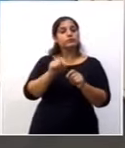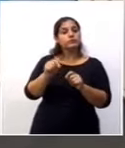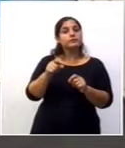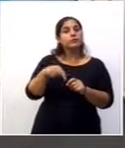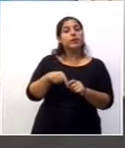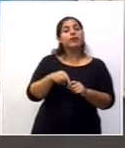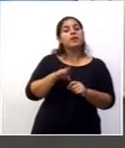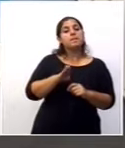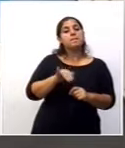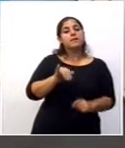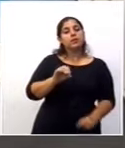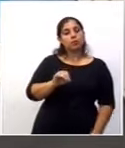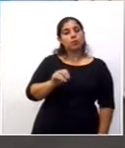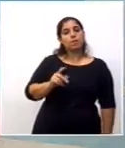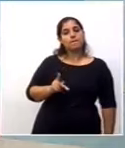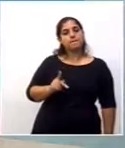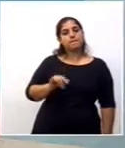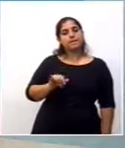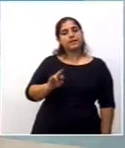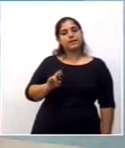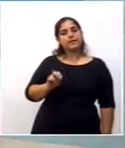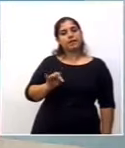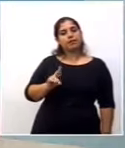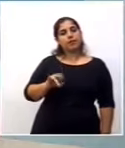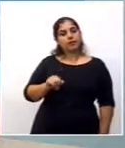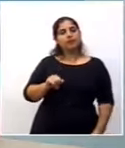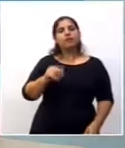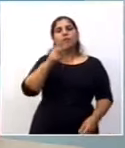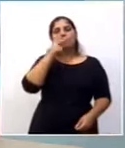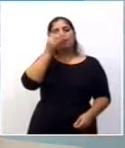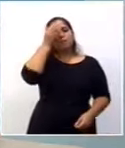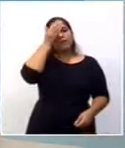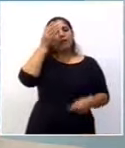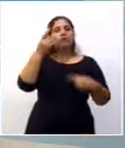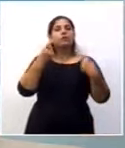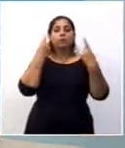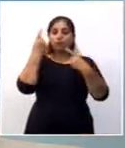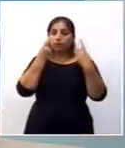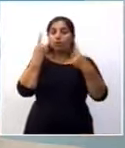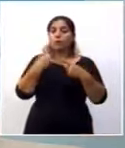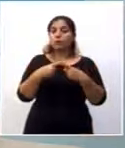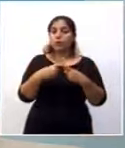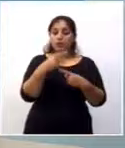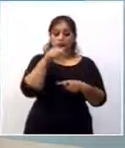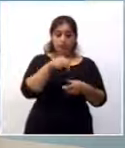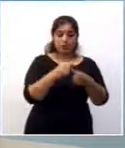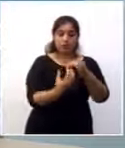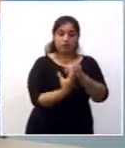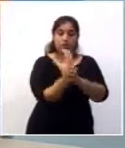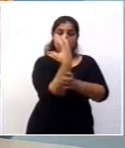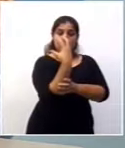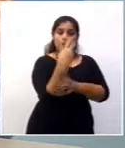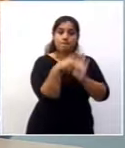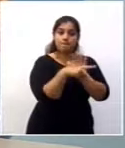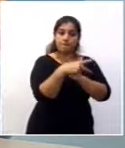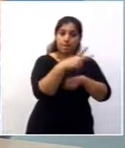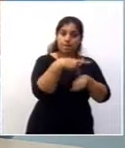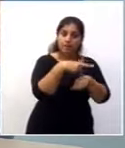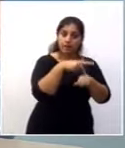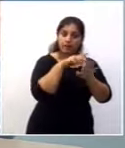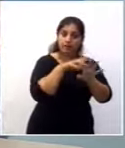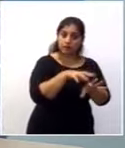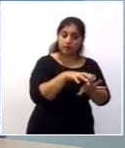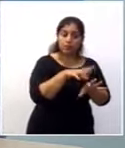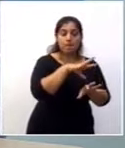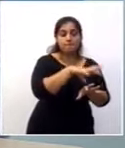que a biopirataria é uma coisa extremamente preocupante, porque quando você retira uma planta nativa e leva para uma outra região,